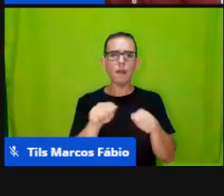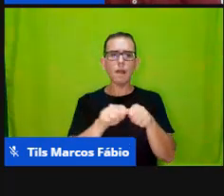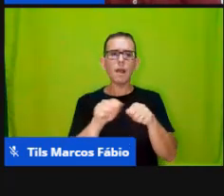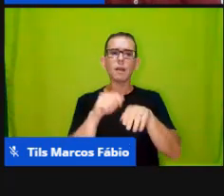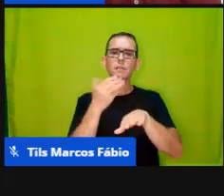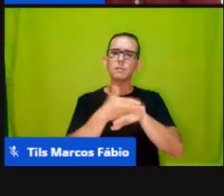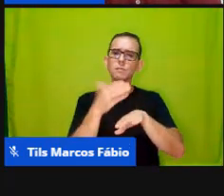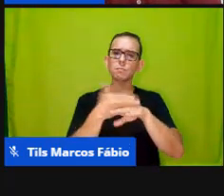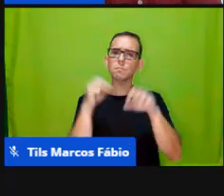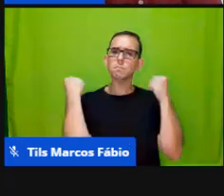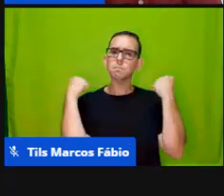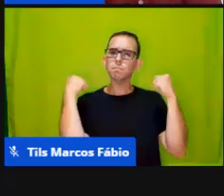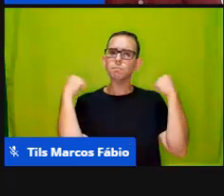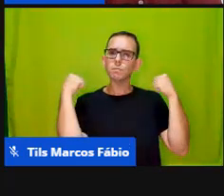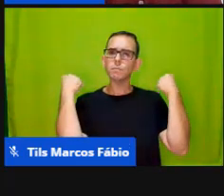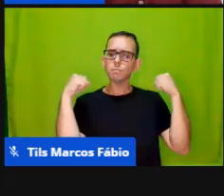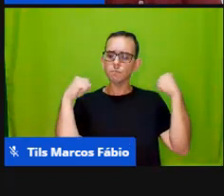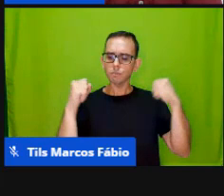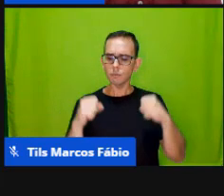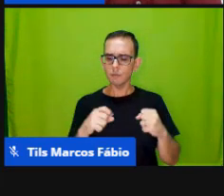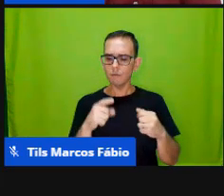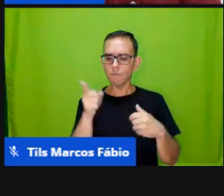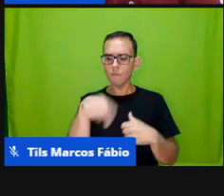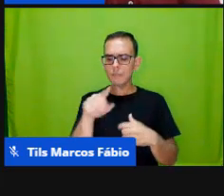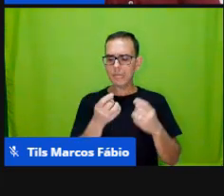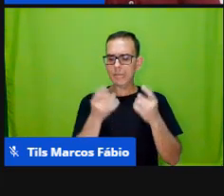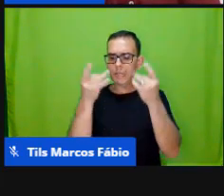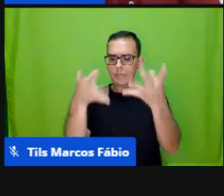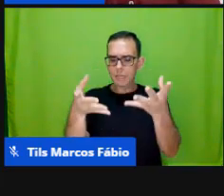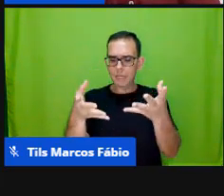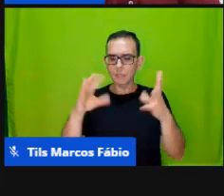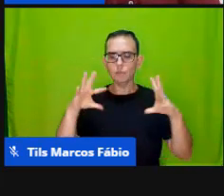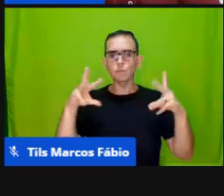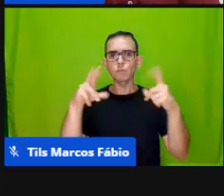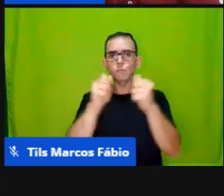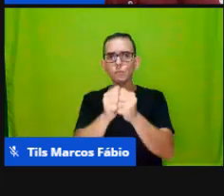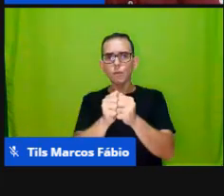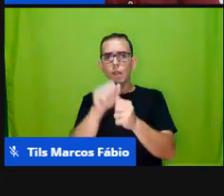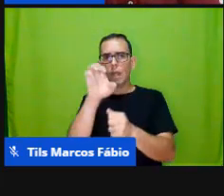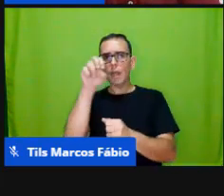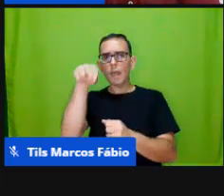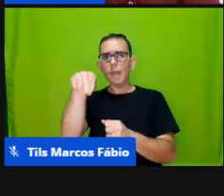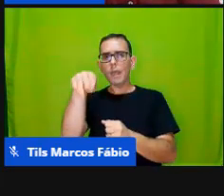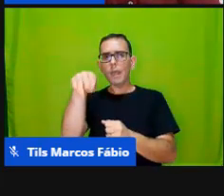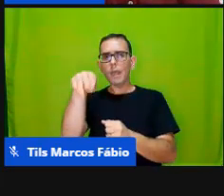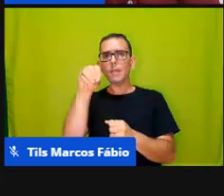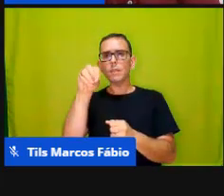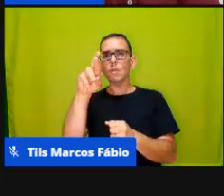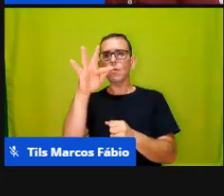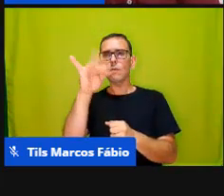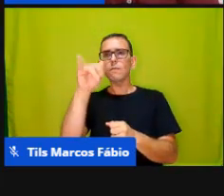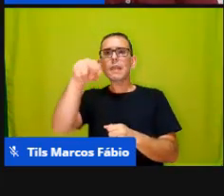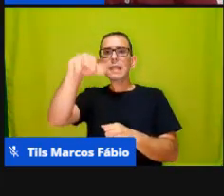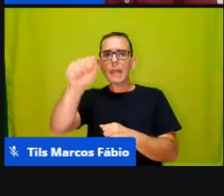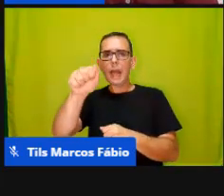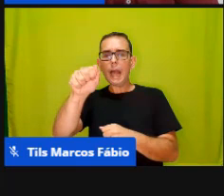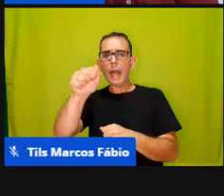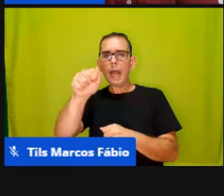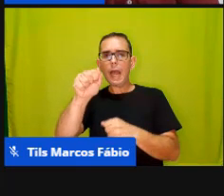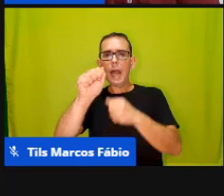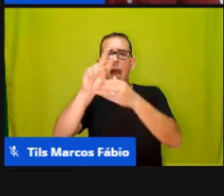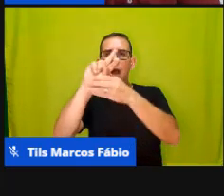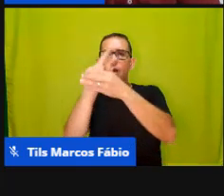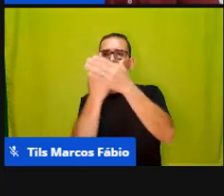você libera a endorfina, que é o hormônio da felicidade, né? Quem é que não